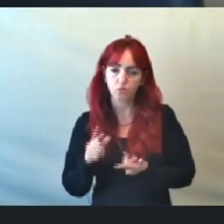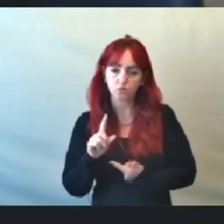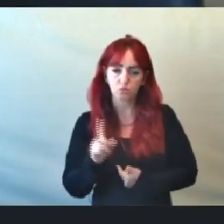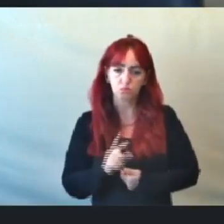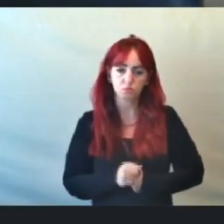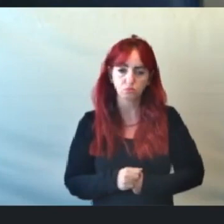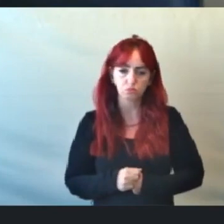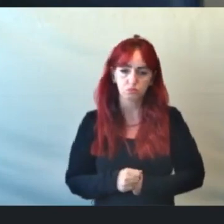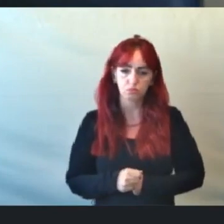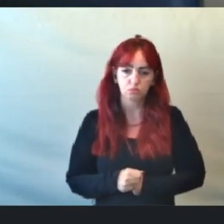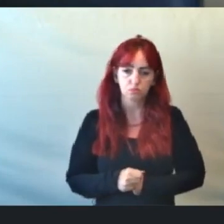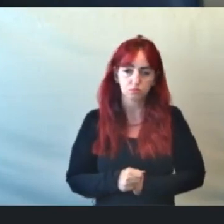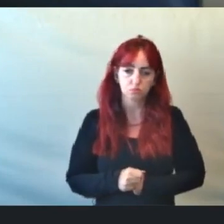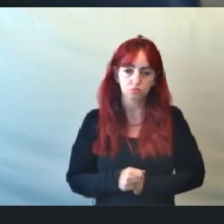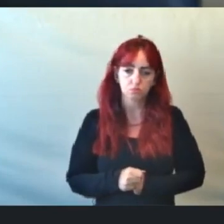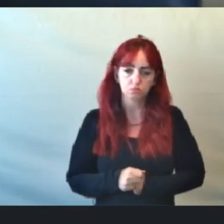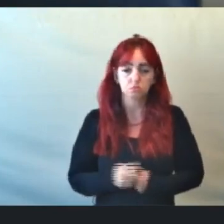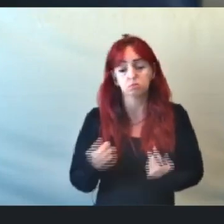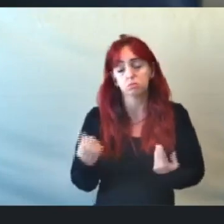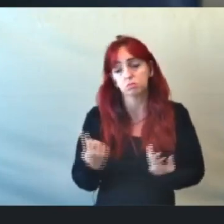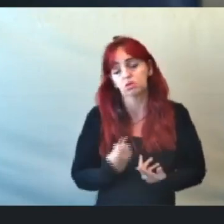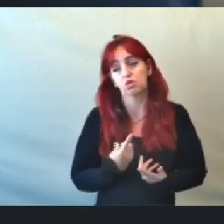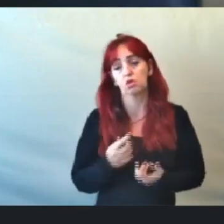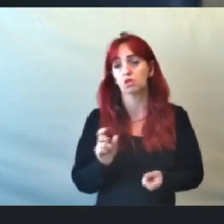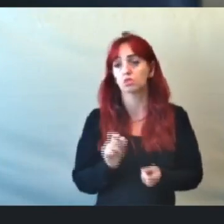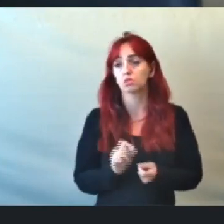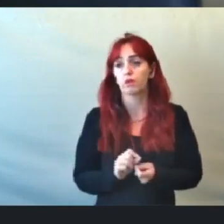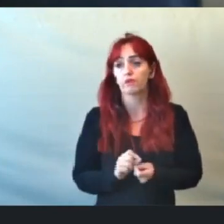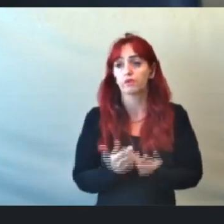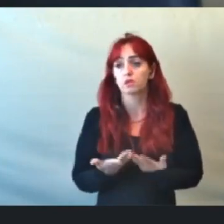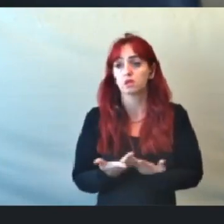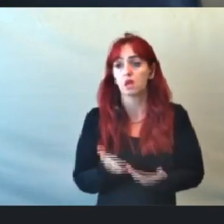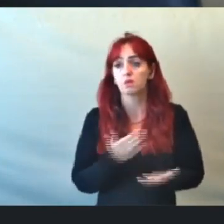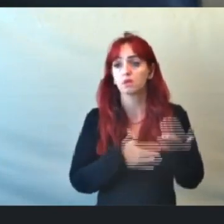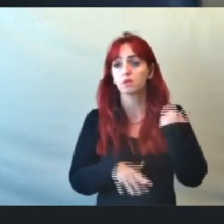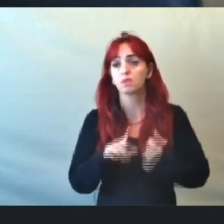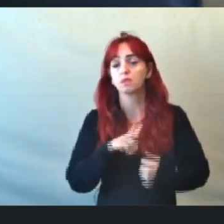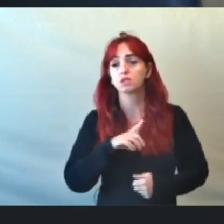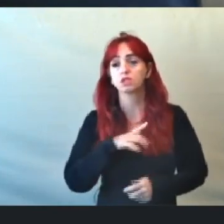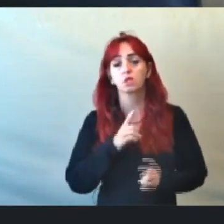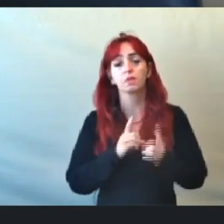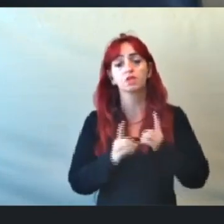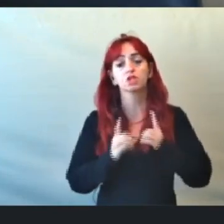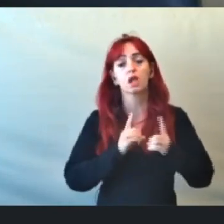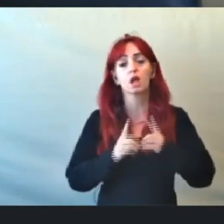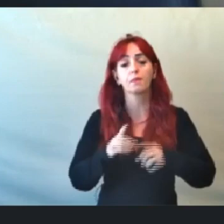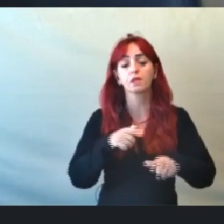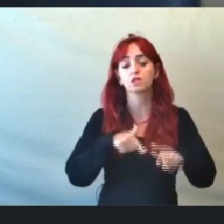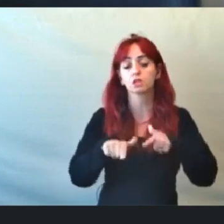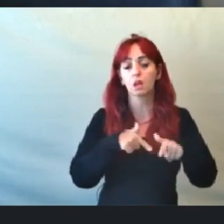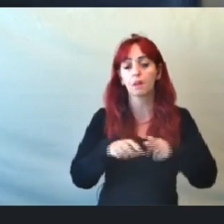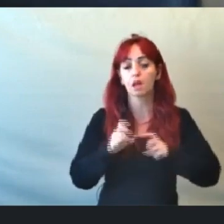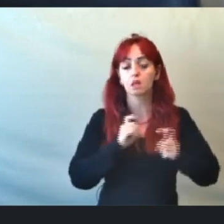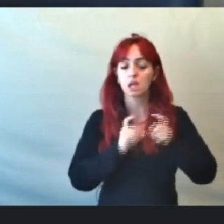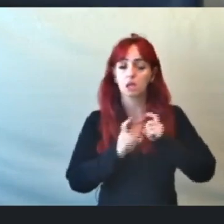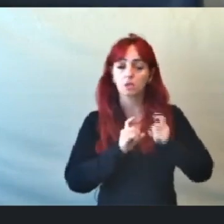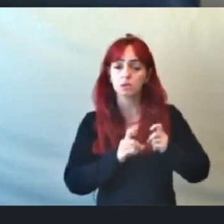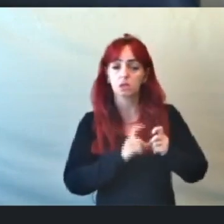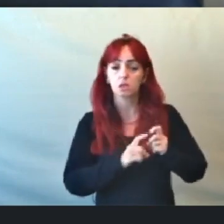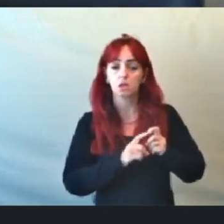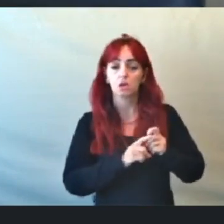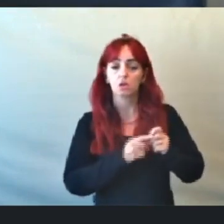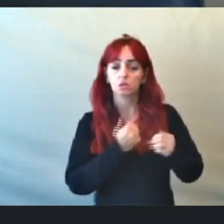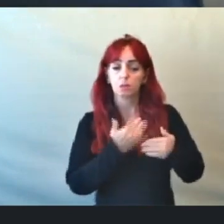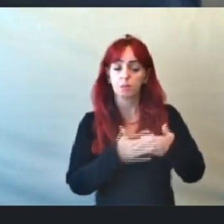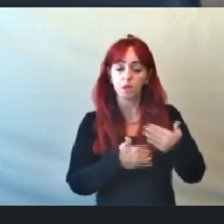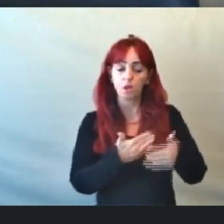Nós fizemos, nós tínhamos uma dinâmica de trabalho de reuniões periódicas e todos os